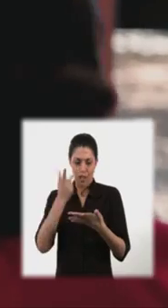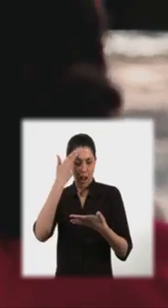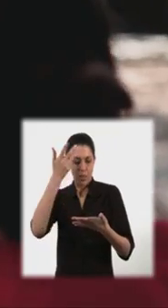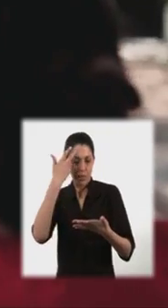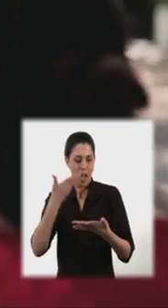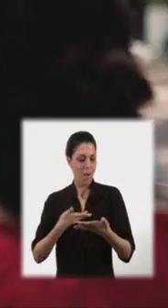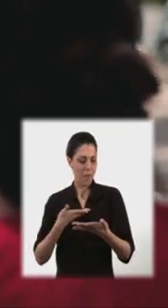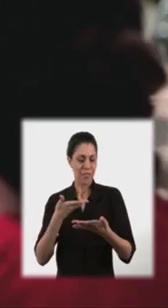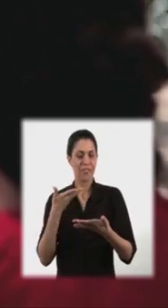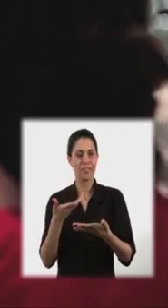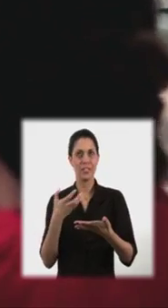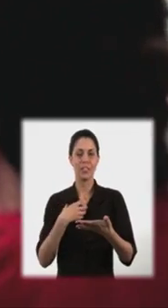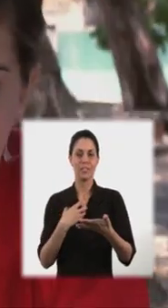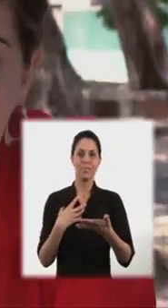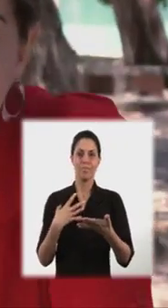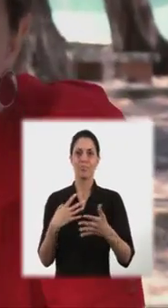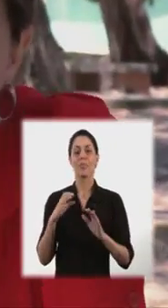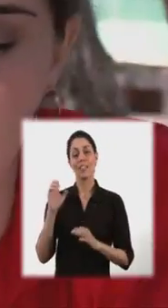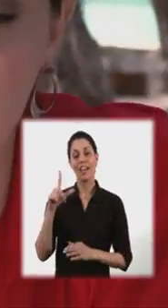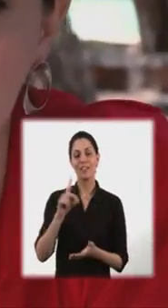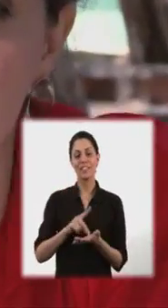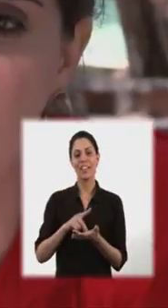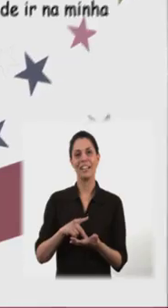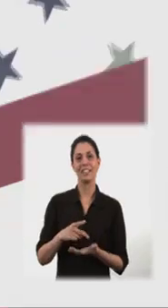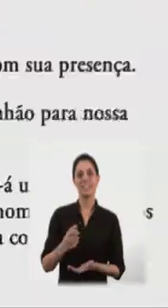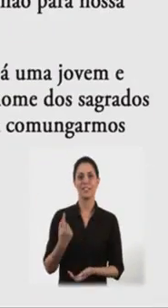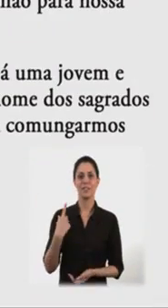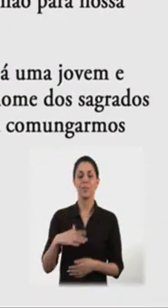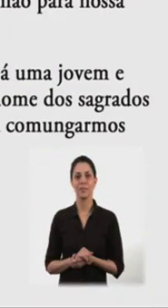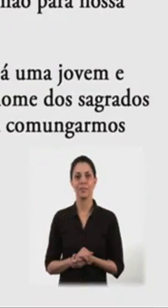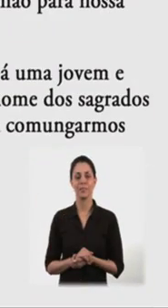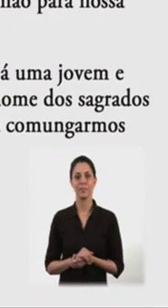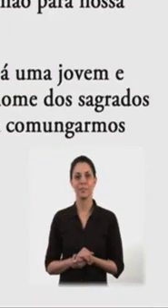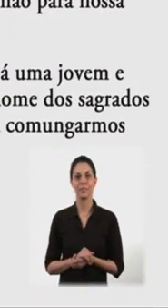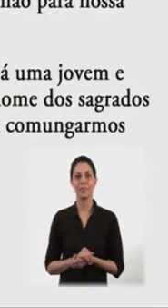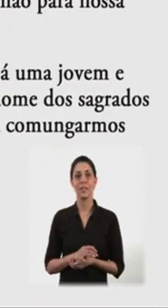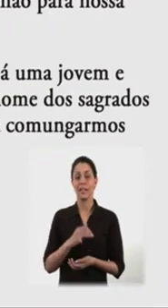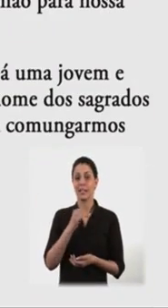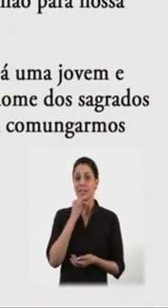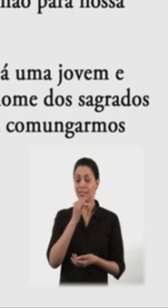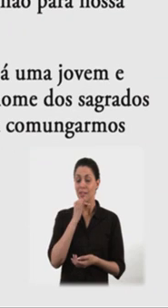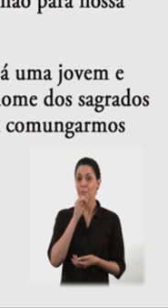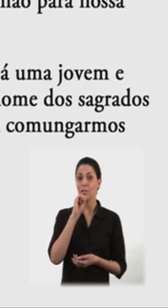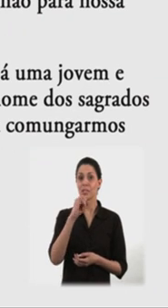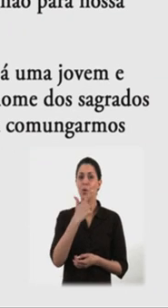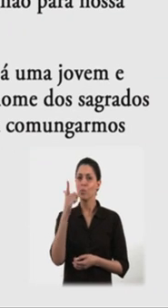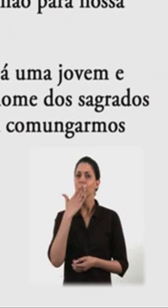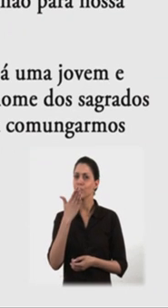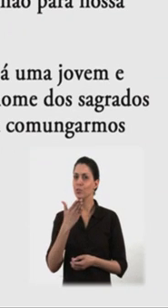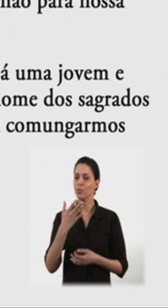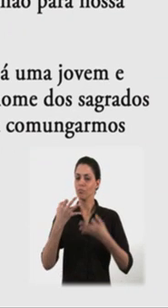Não, é só esquisito, né? Aqui embaixo, como é que é? Já é diferente, né? Vamos ver. Tem, porque